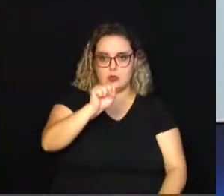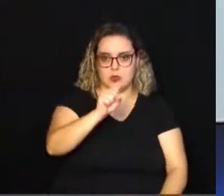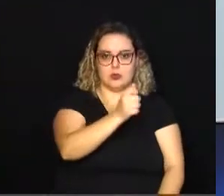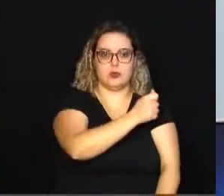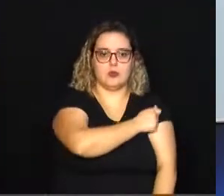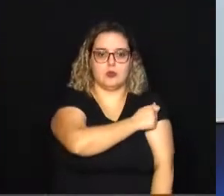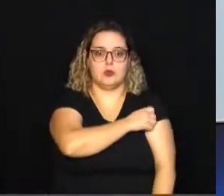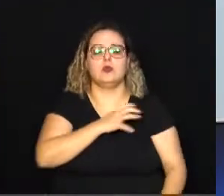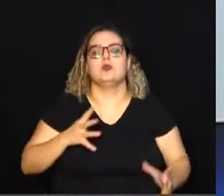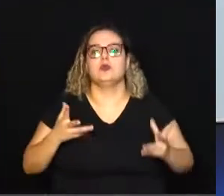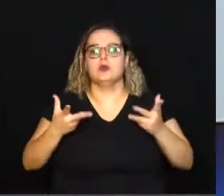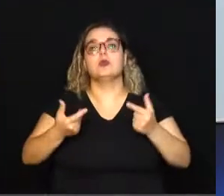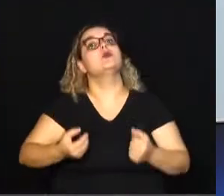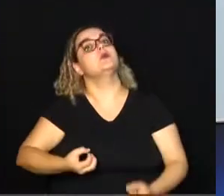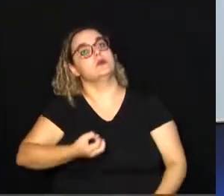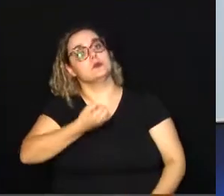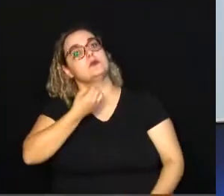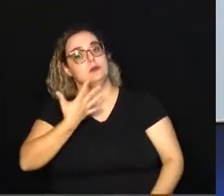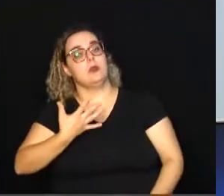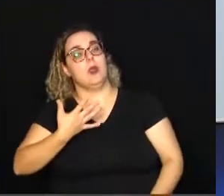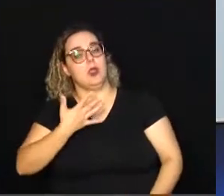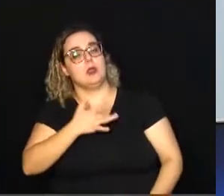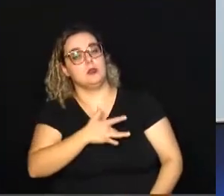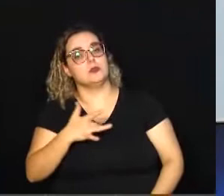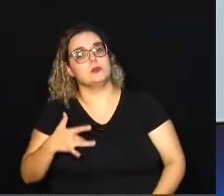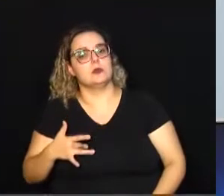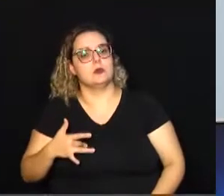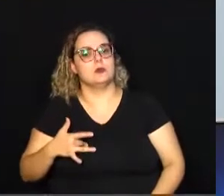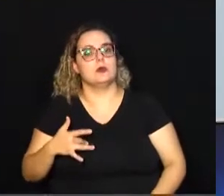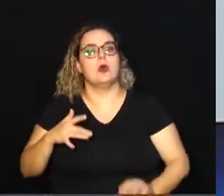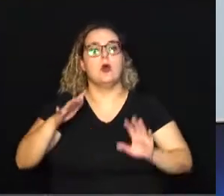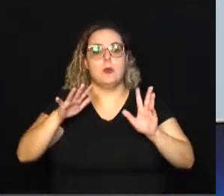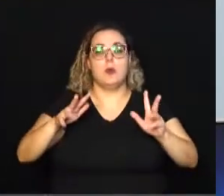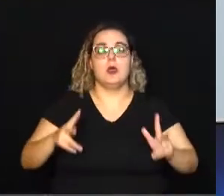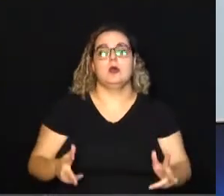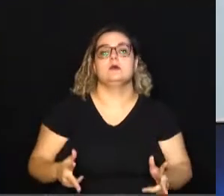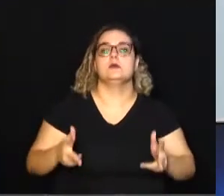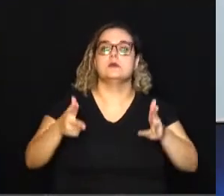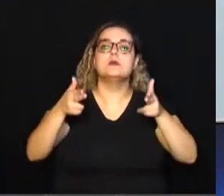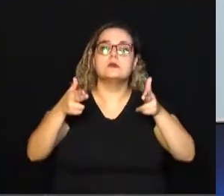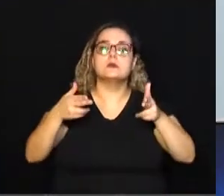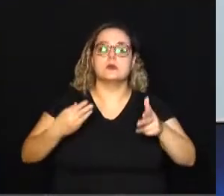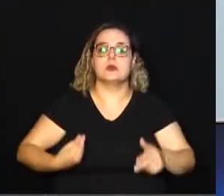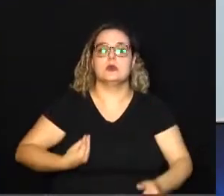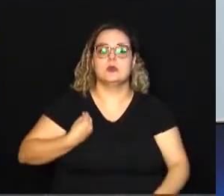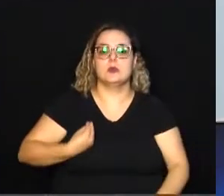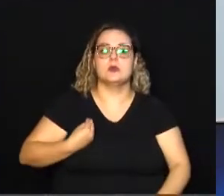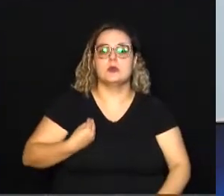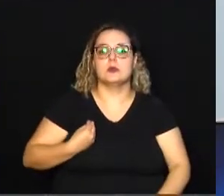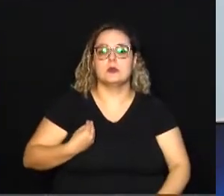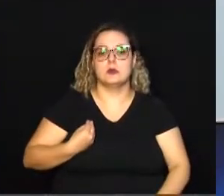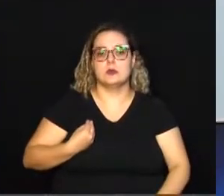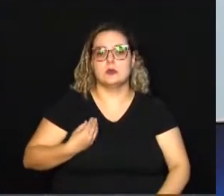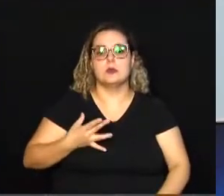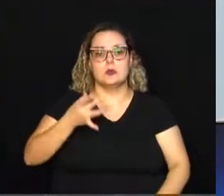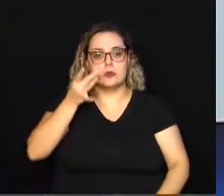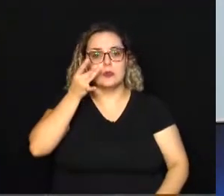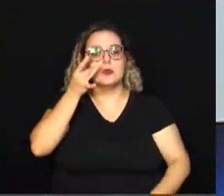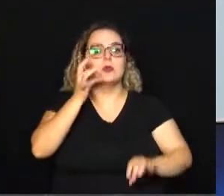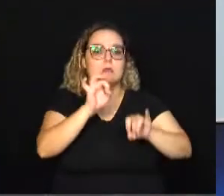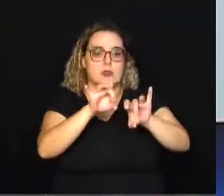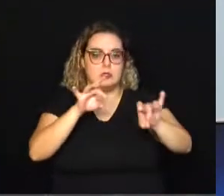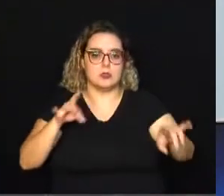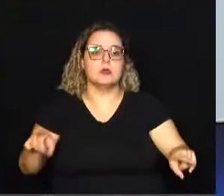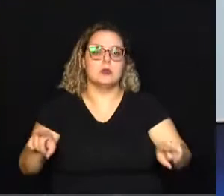momento passa bem e a escola então suspendeu as aulas presenciais e agora de forma online.